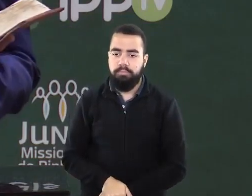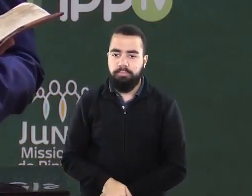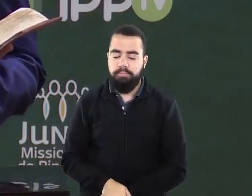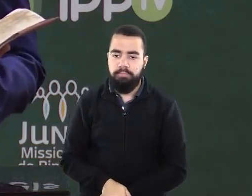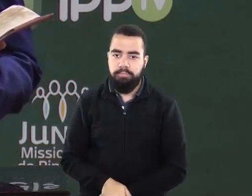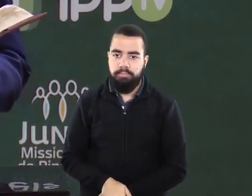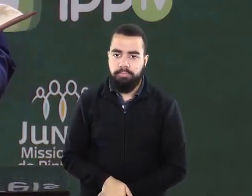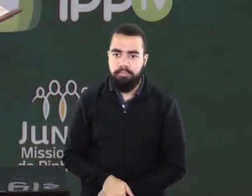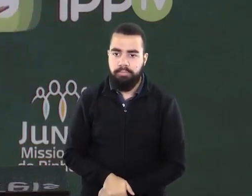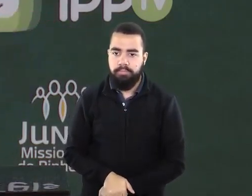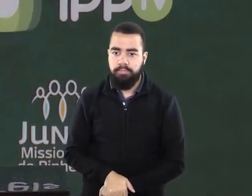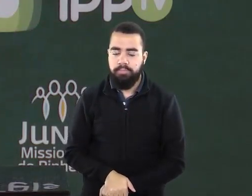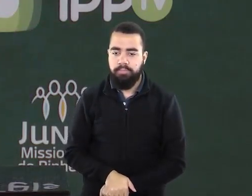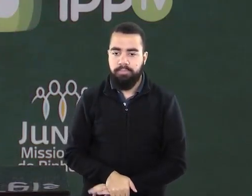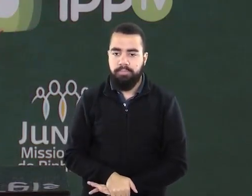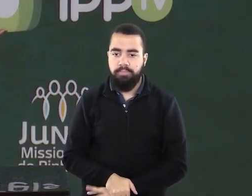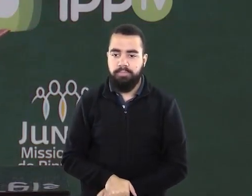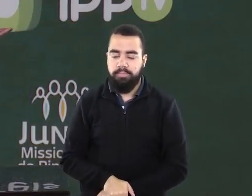Segundo,